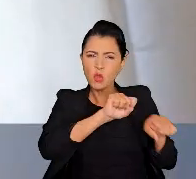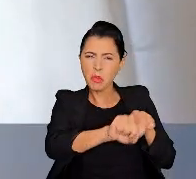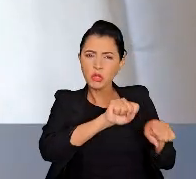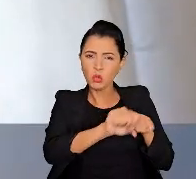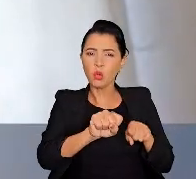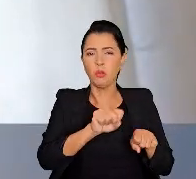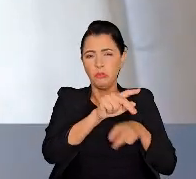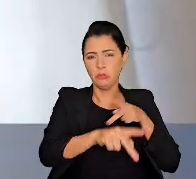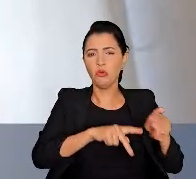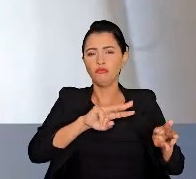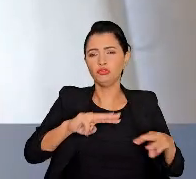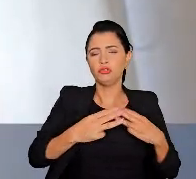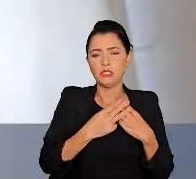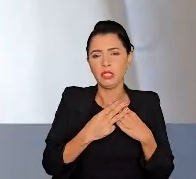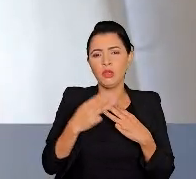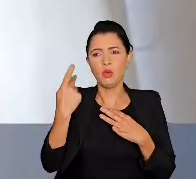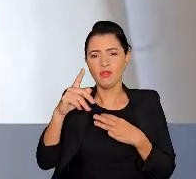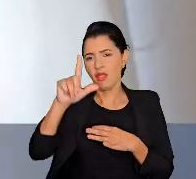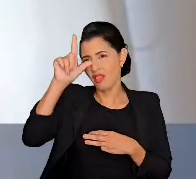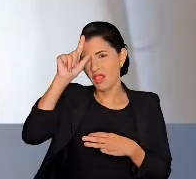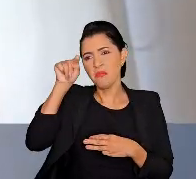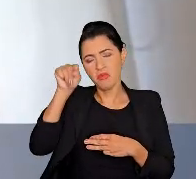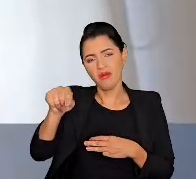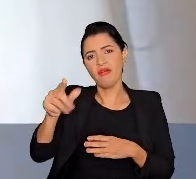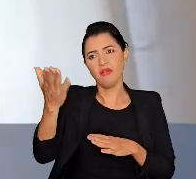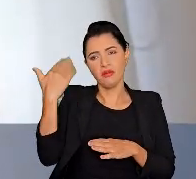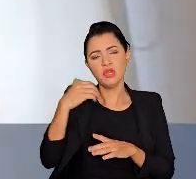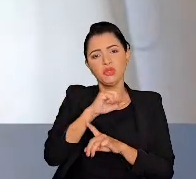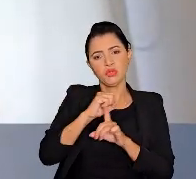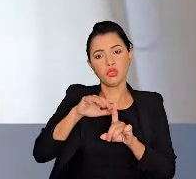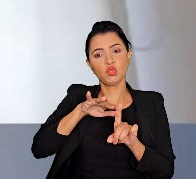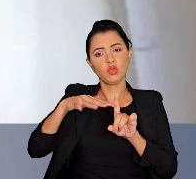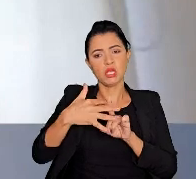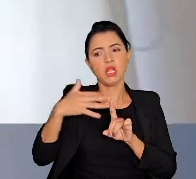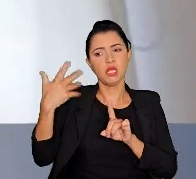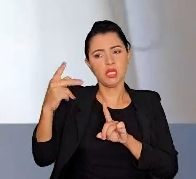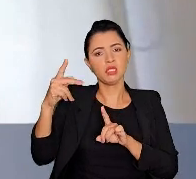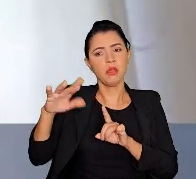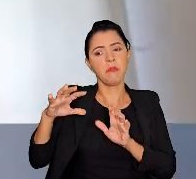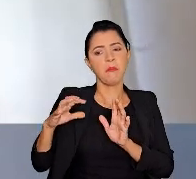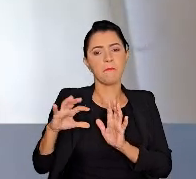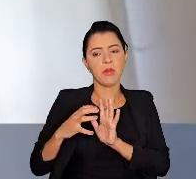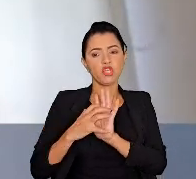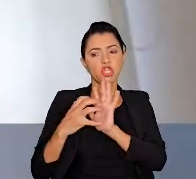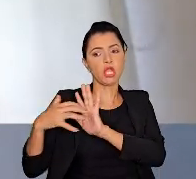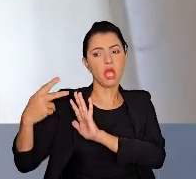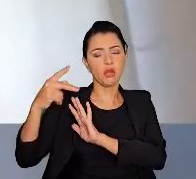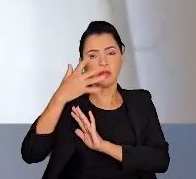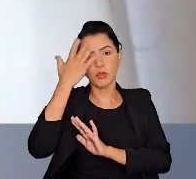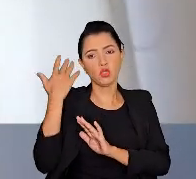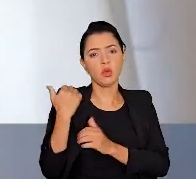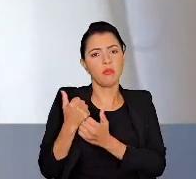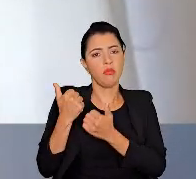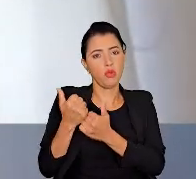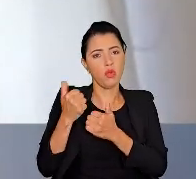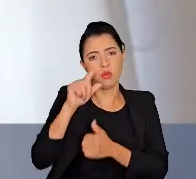judeu nas mãos da Alemanha Nacional Socialista, de seus partidários e seus cúmplices.